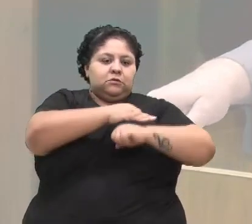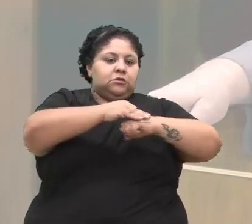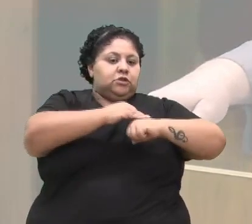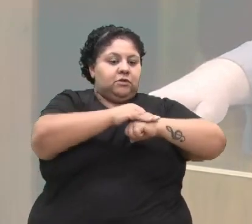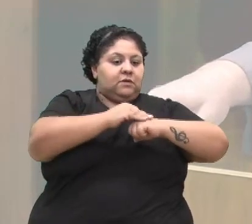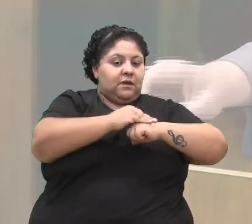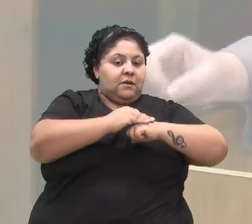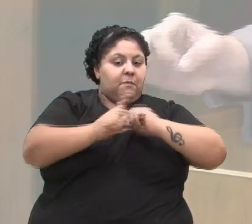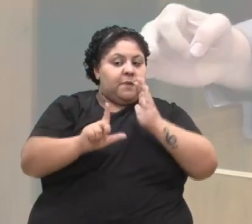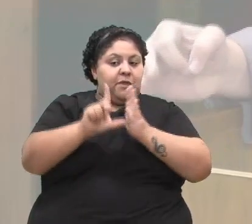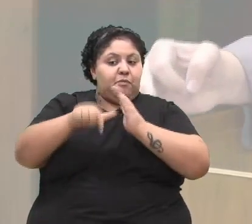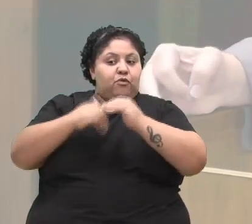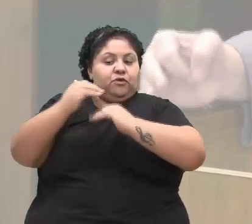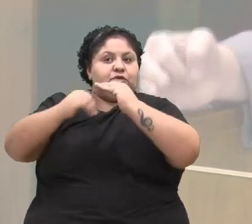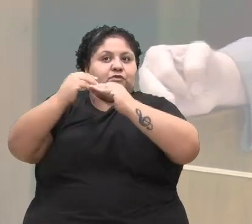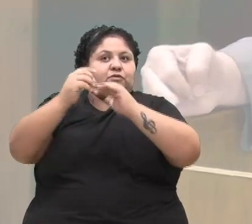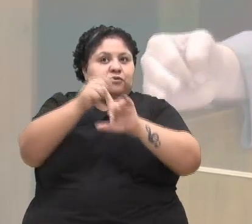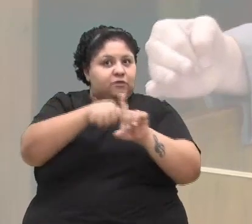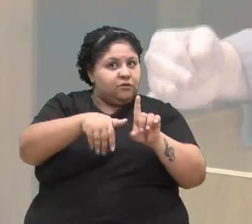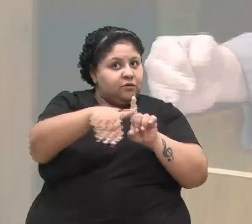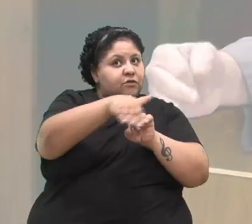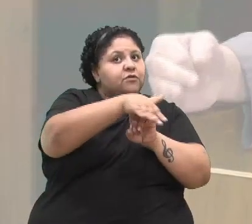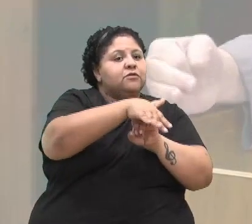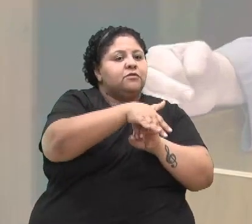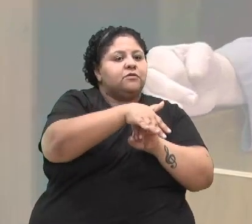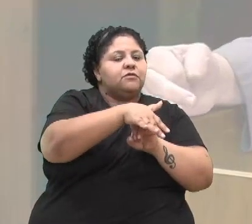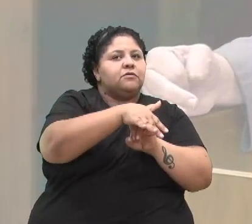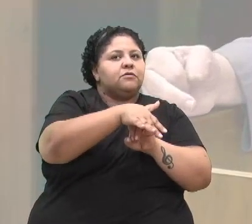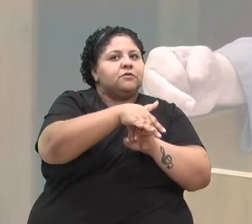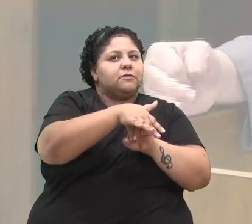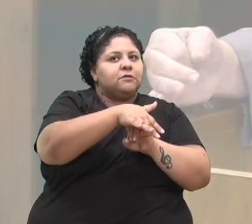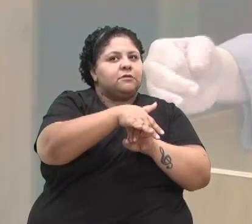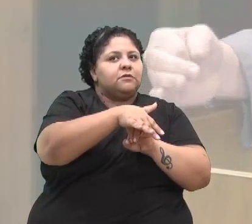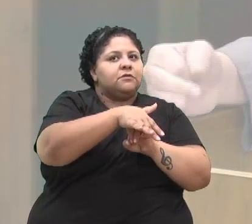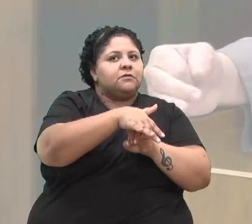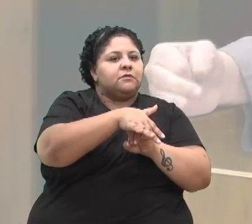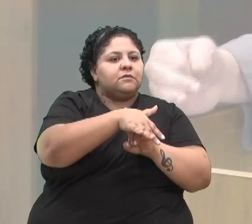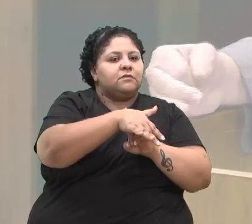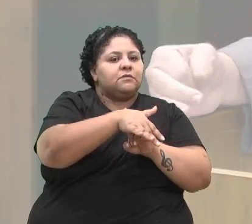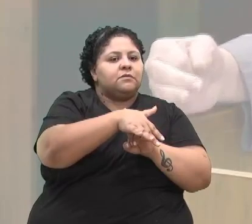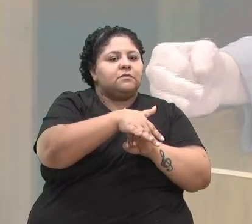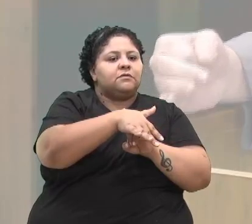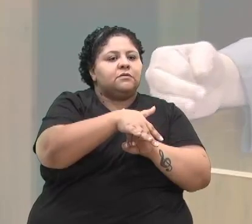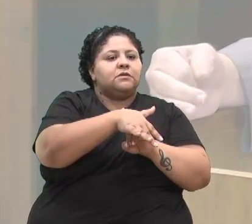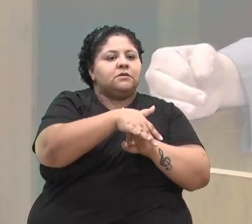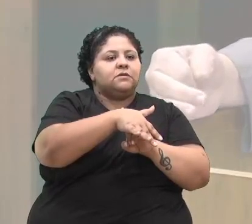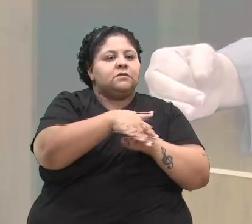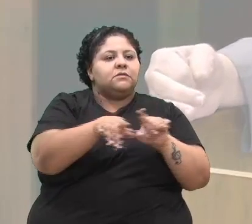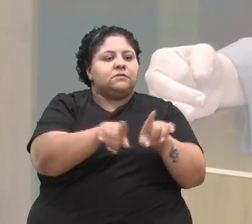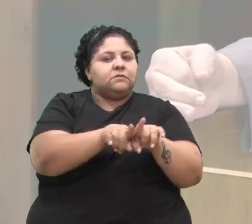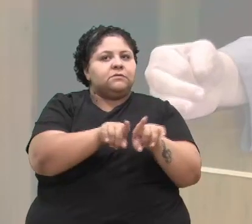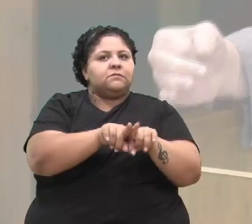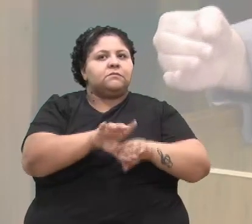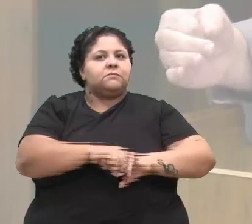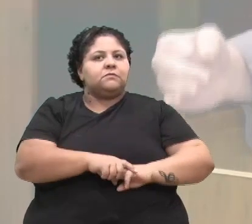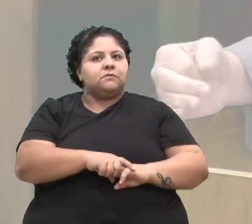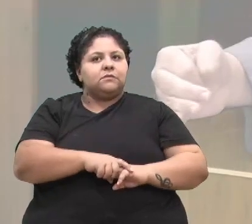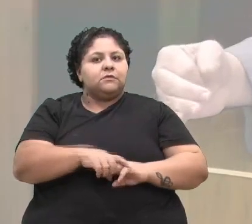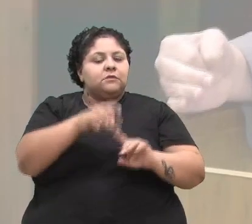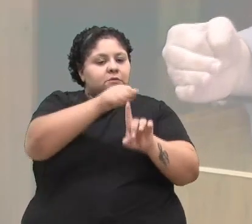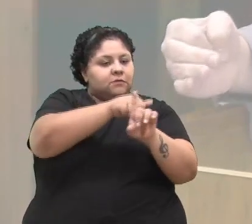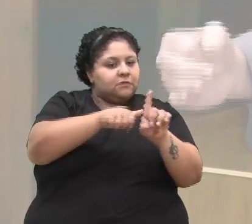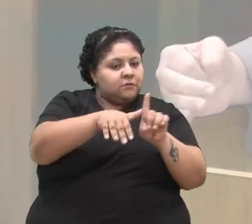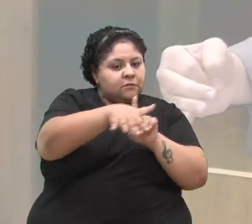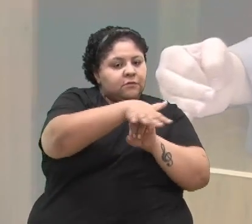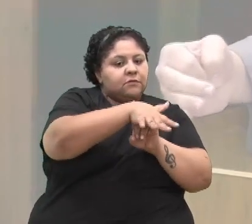construir. A sociedade ali fora, garanto para vocês, não aguenta mais discussão. A sociedade,